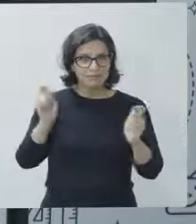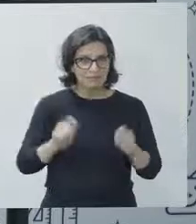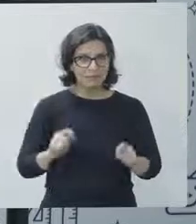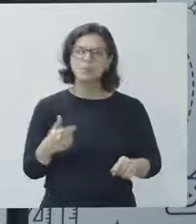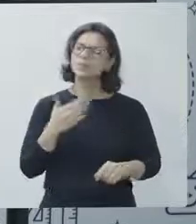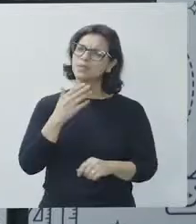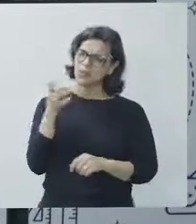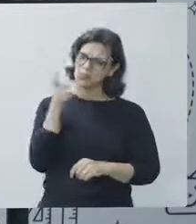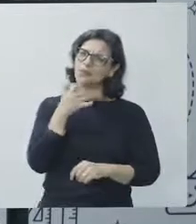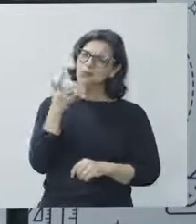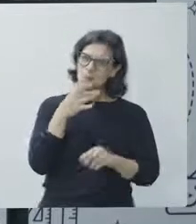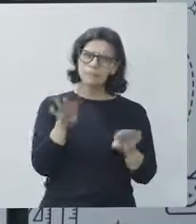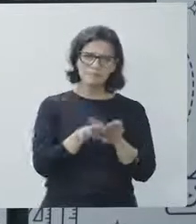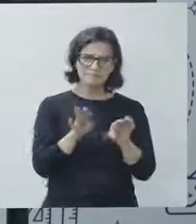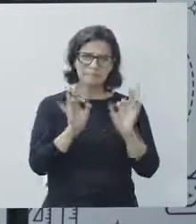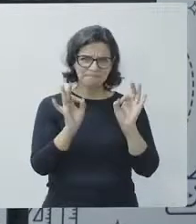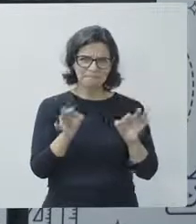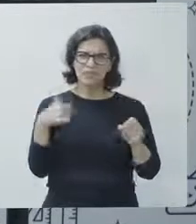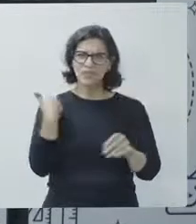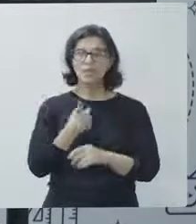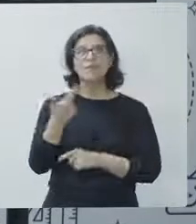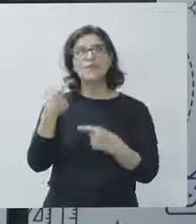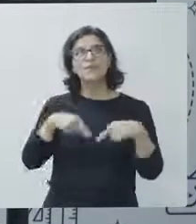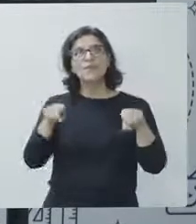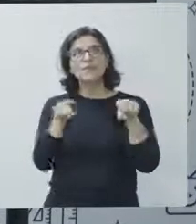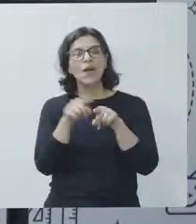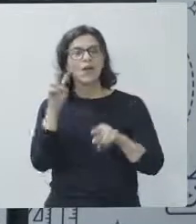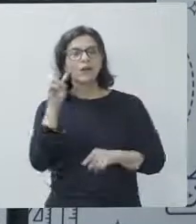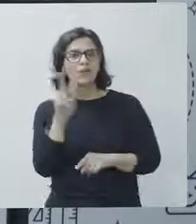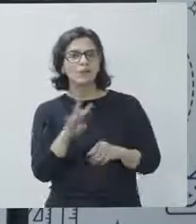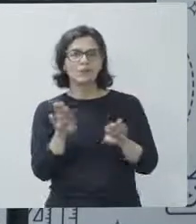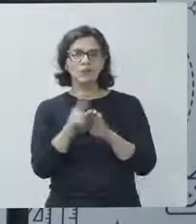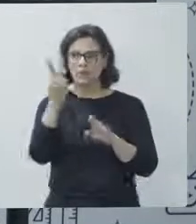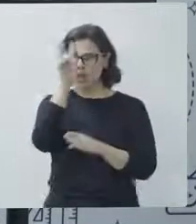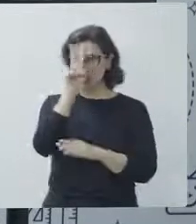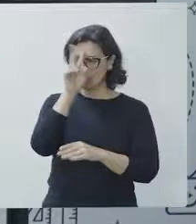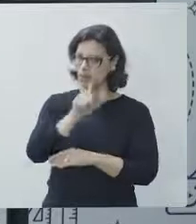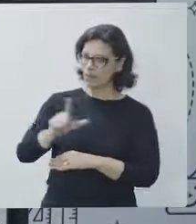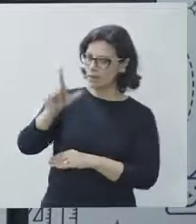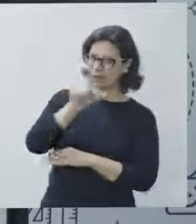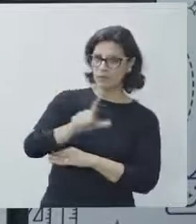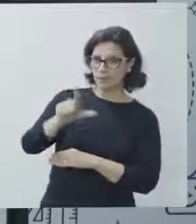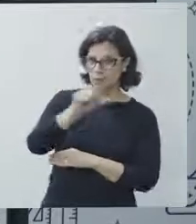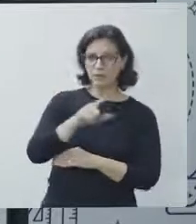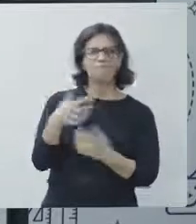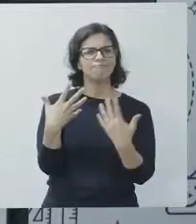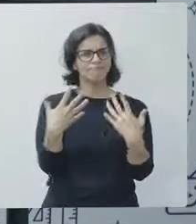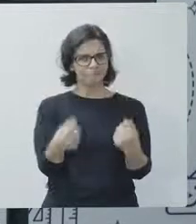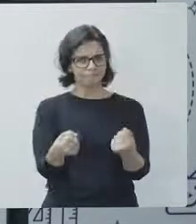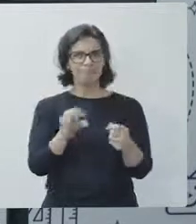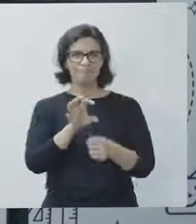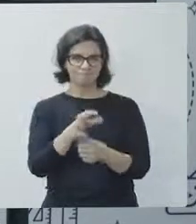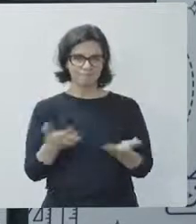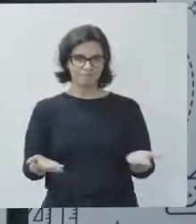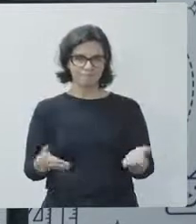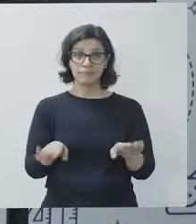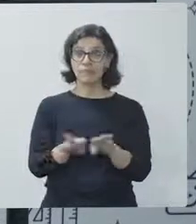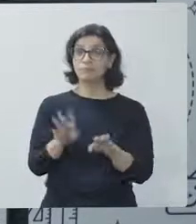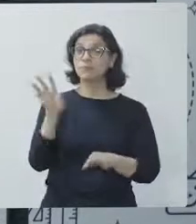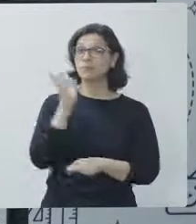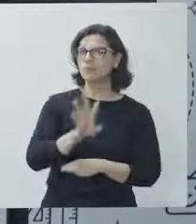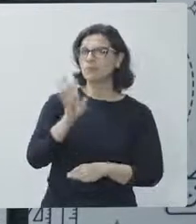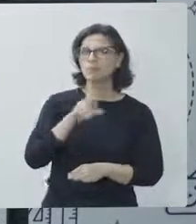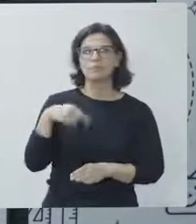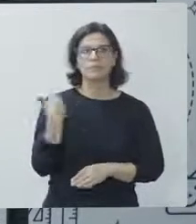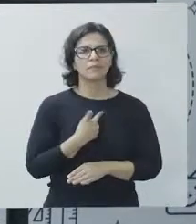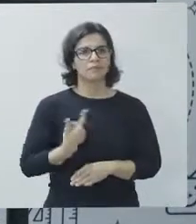Então é gostoso você ficar revivendo essas histórias e claro que a literatura nos permite isso. E o bacana de